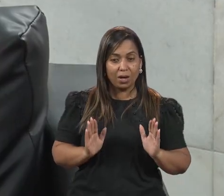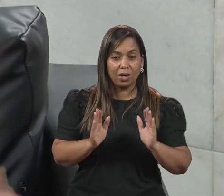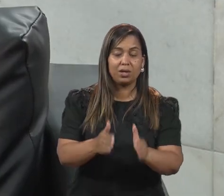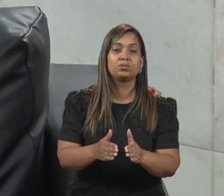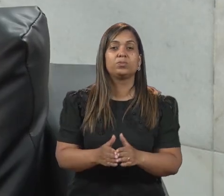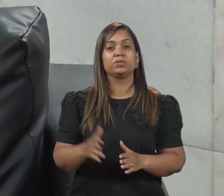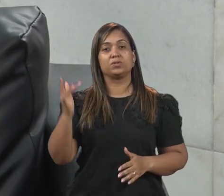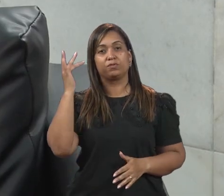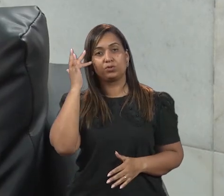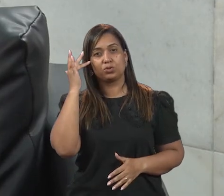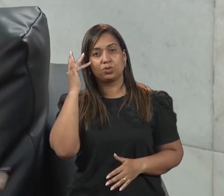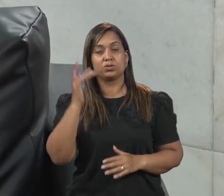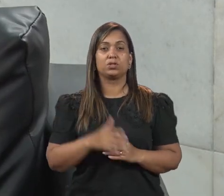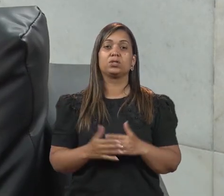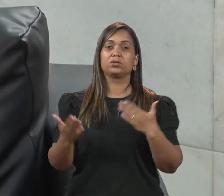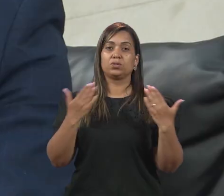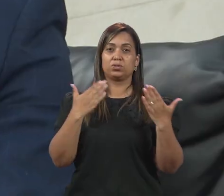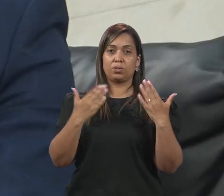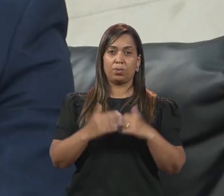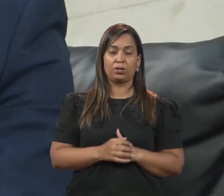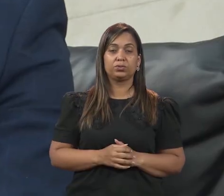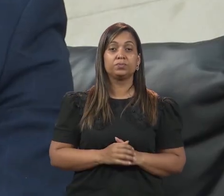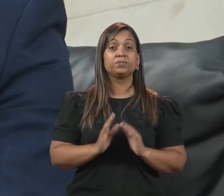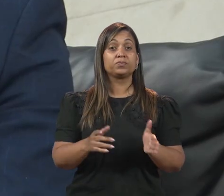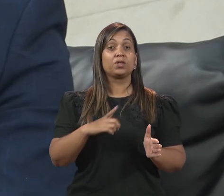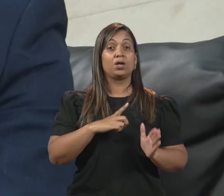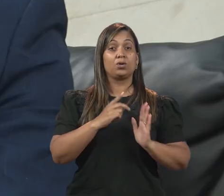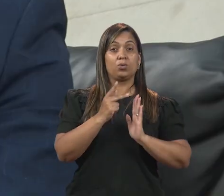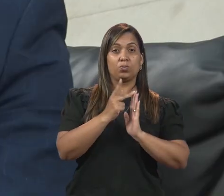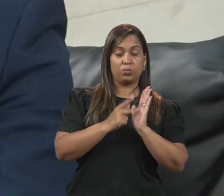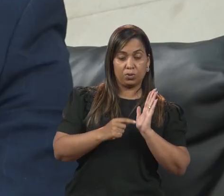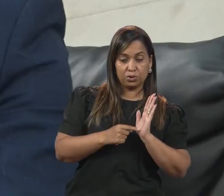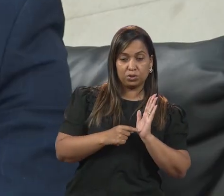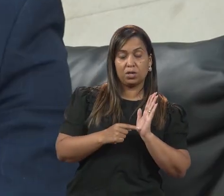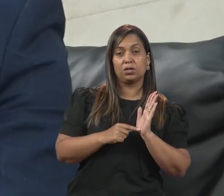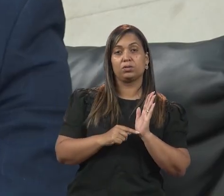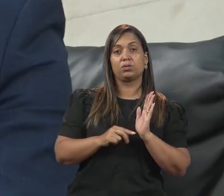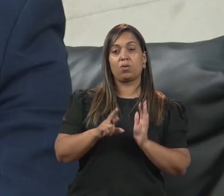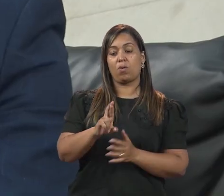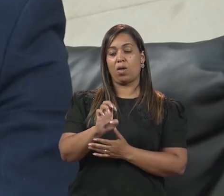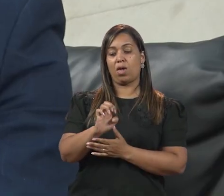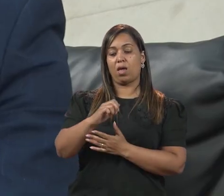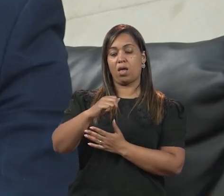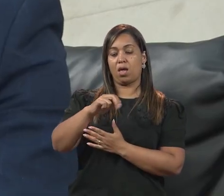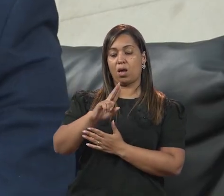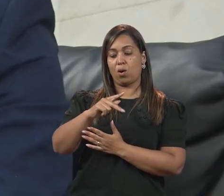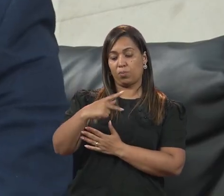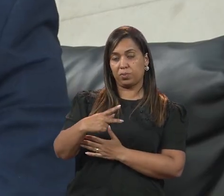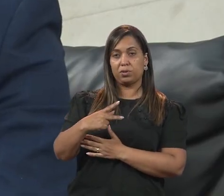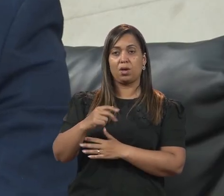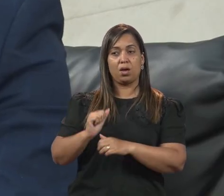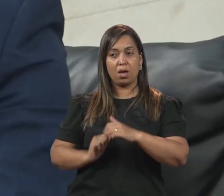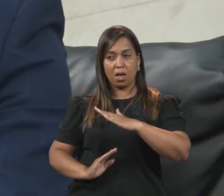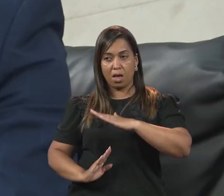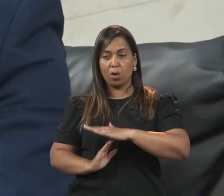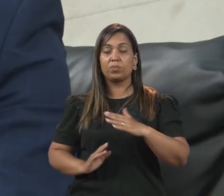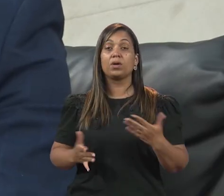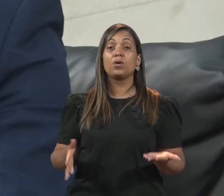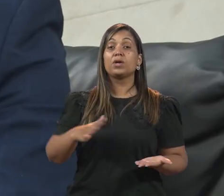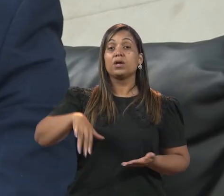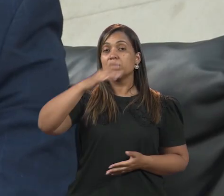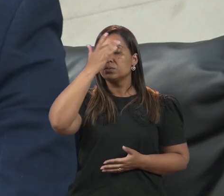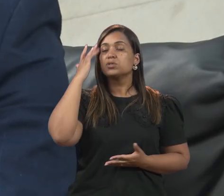específico de conscientização, de debate? Nós já temos um projeto, que é o projeto HELP, é um projeto de jovens que